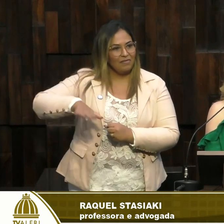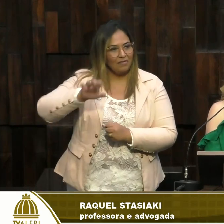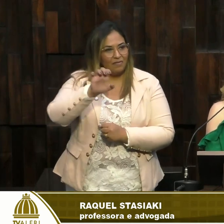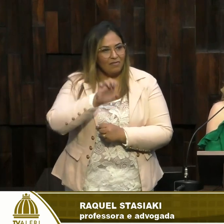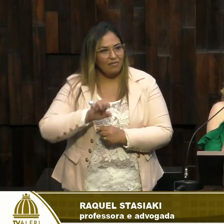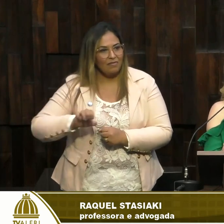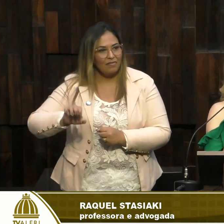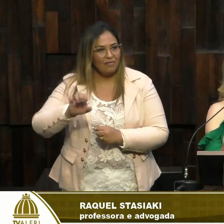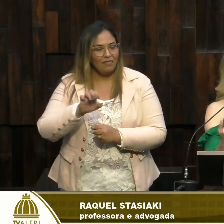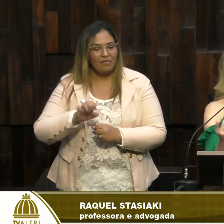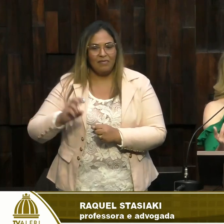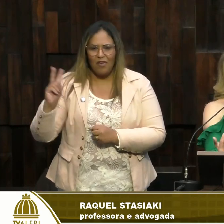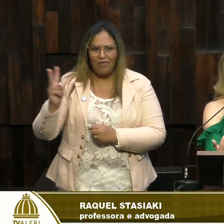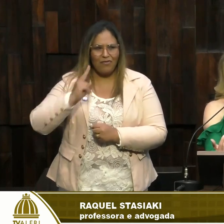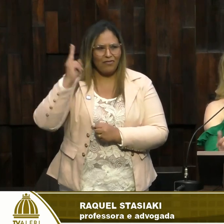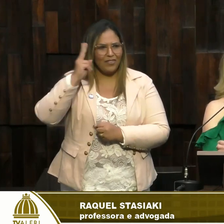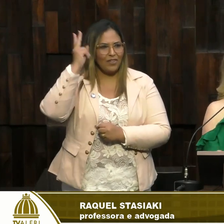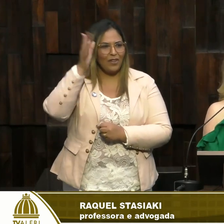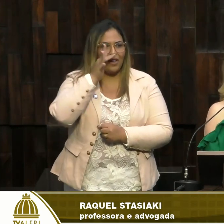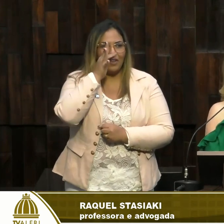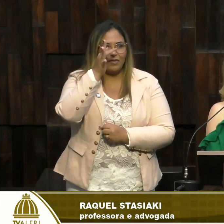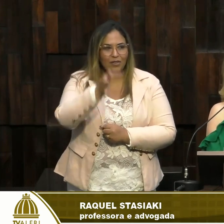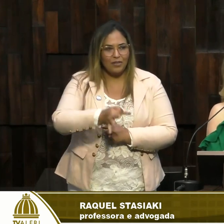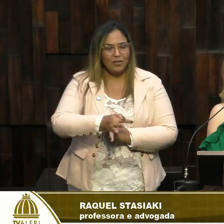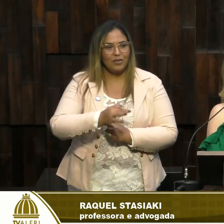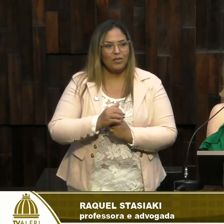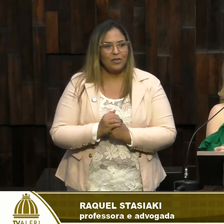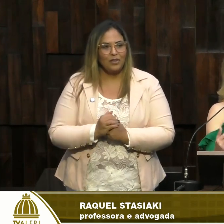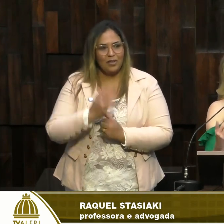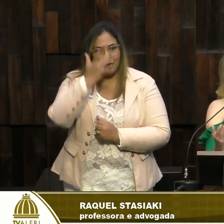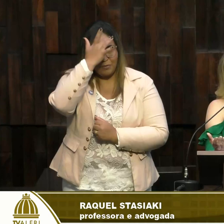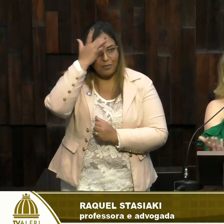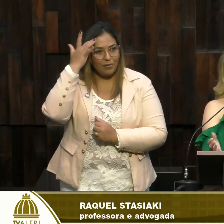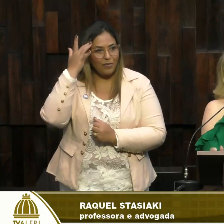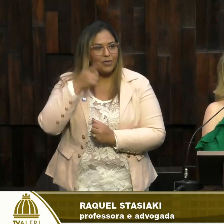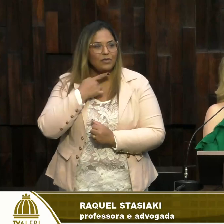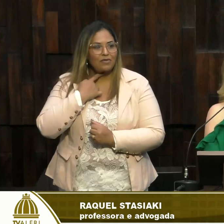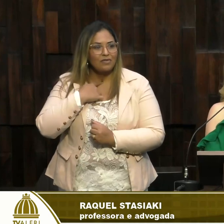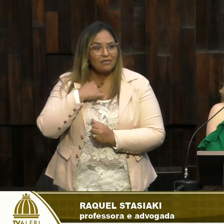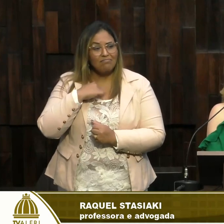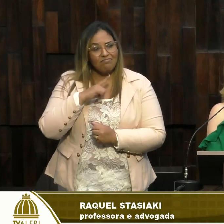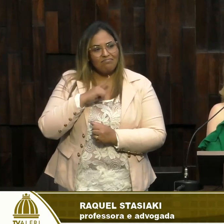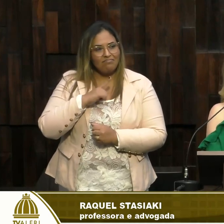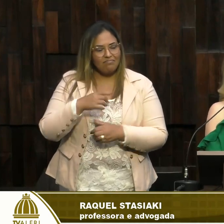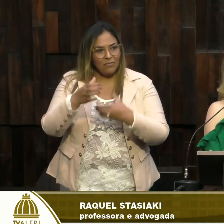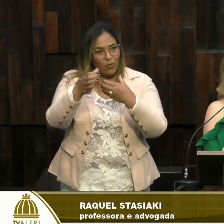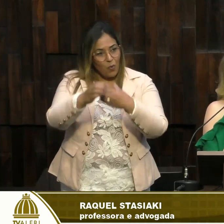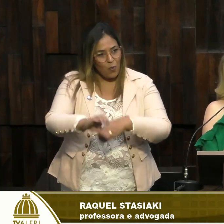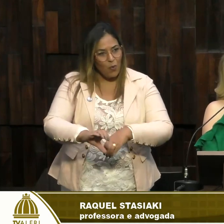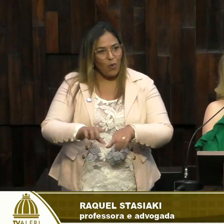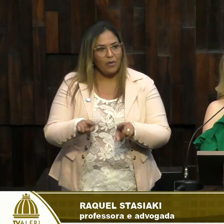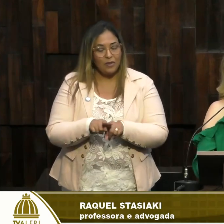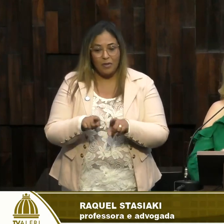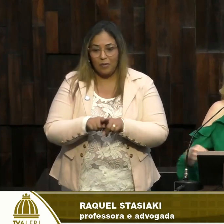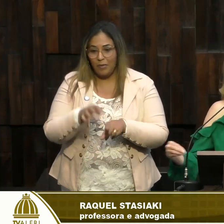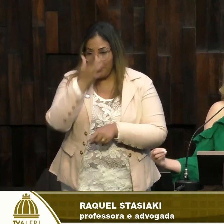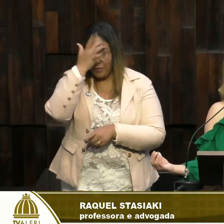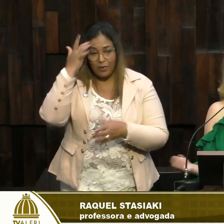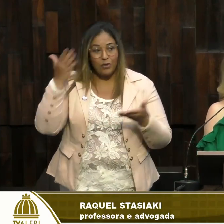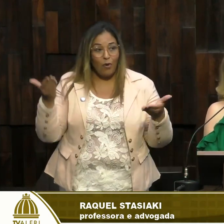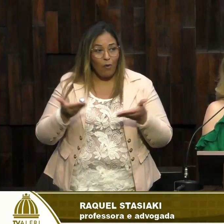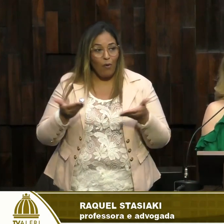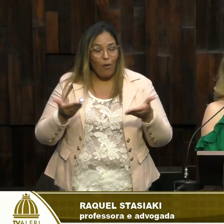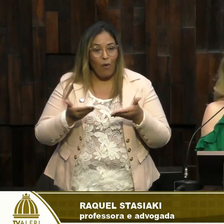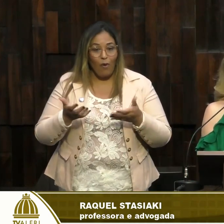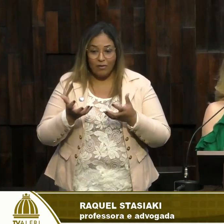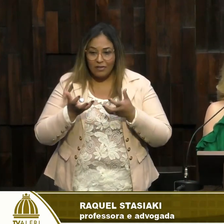grande vitória para futuros, né, futuros concursandos, né, e também para os atuais, aqueles que